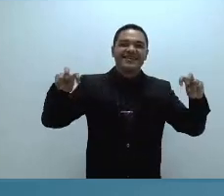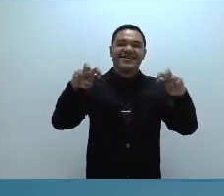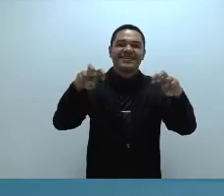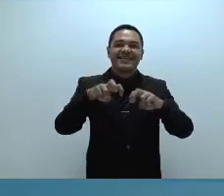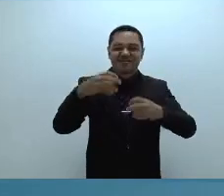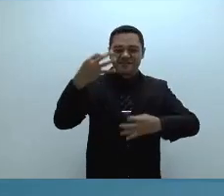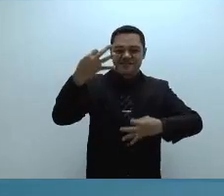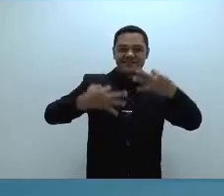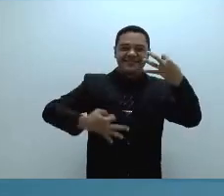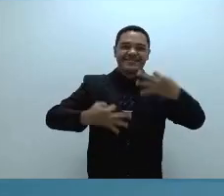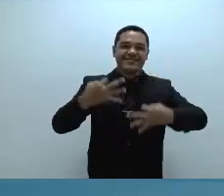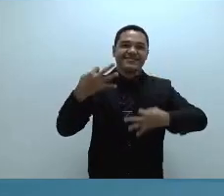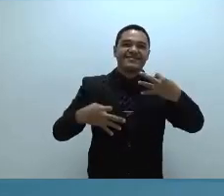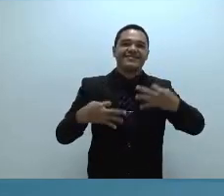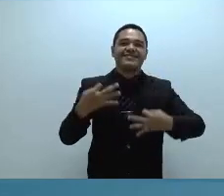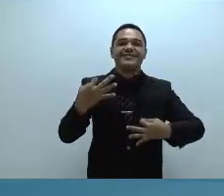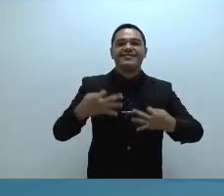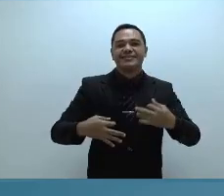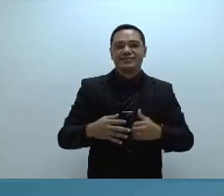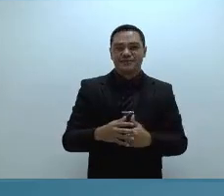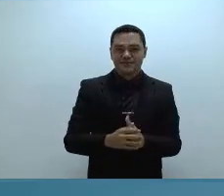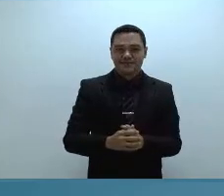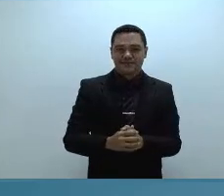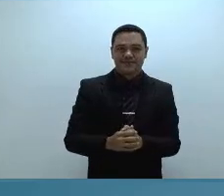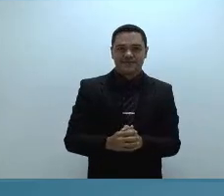de julgamento.